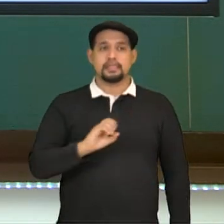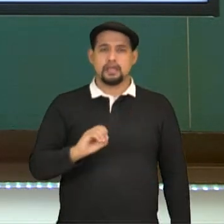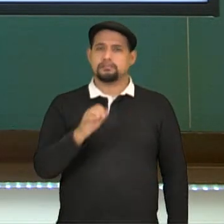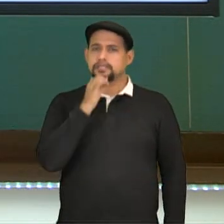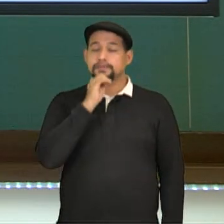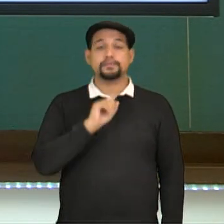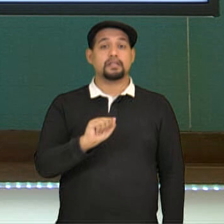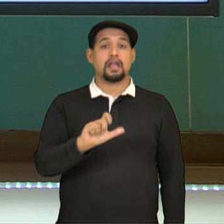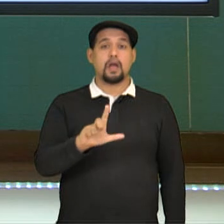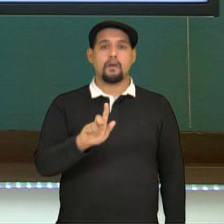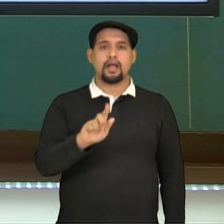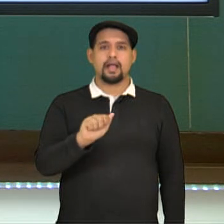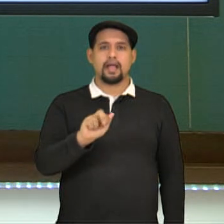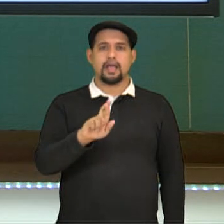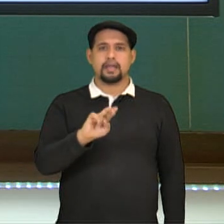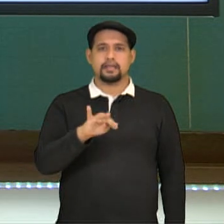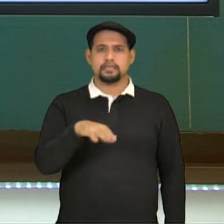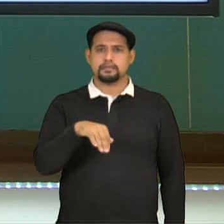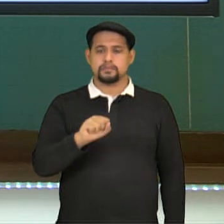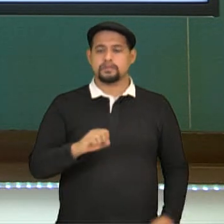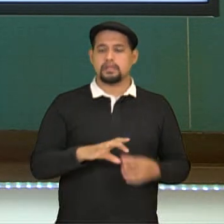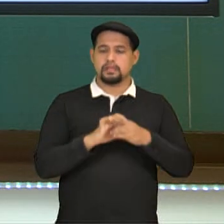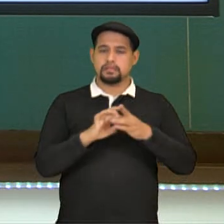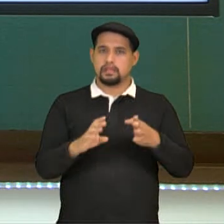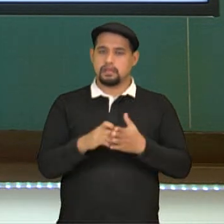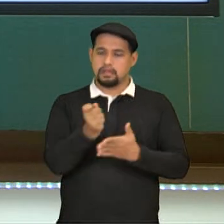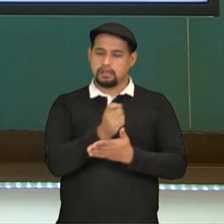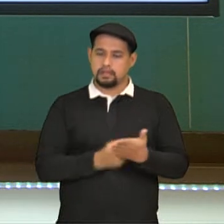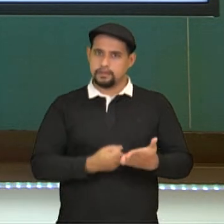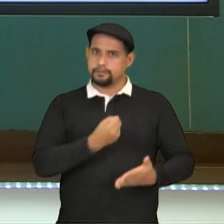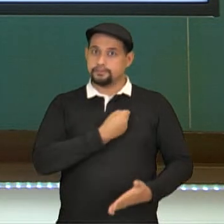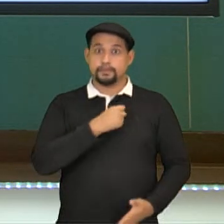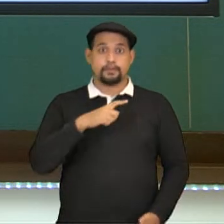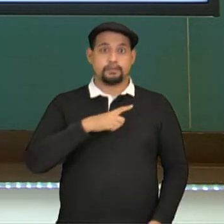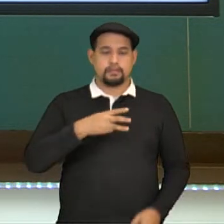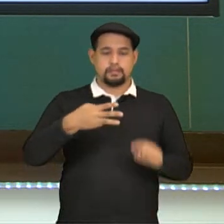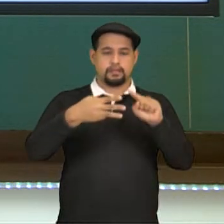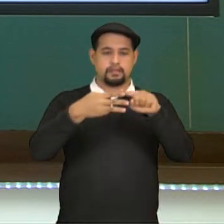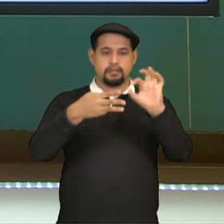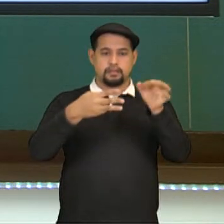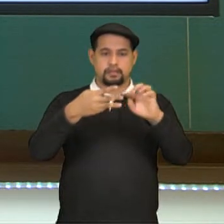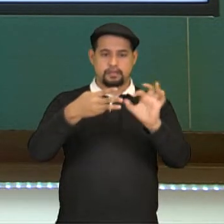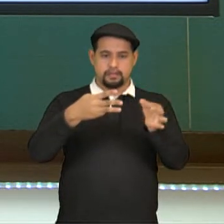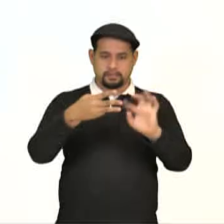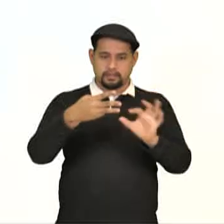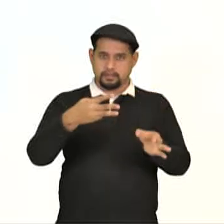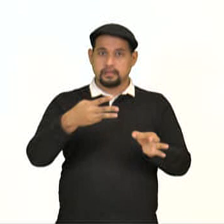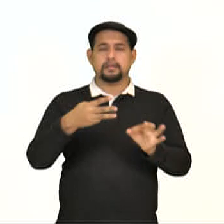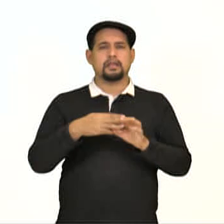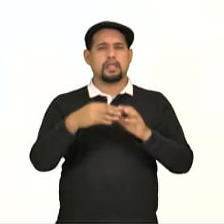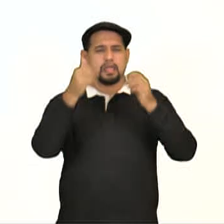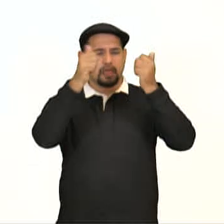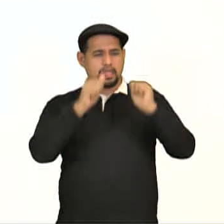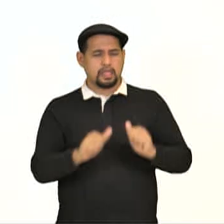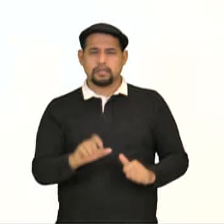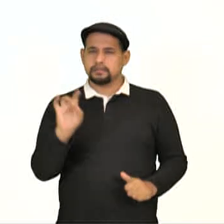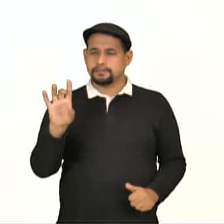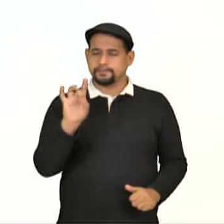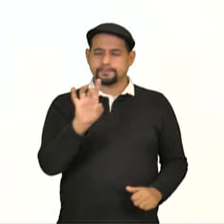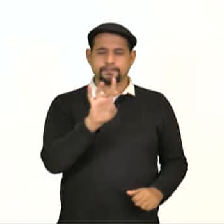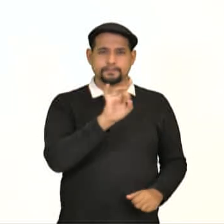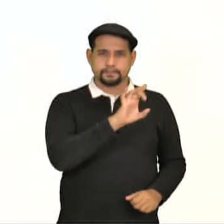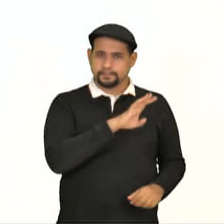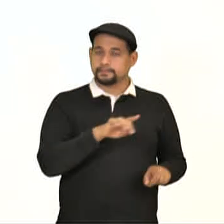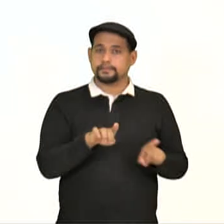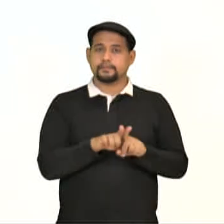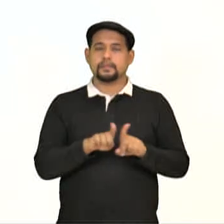chamados de algarismos que permite a escrita dos números. Eu tenho 3 afirmações aqui. Analisando cada uma